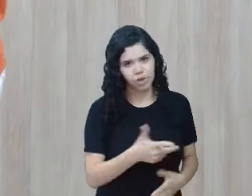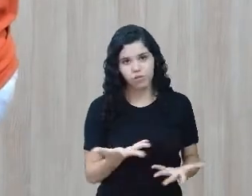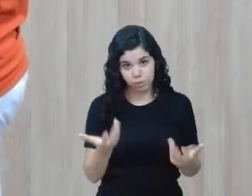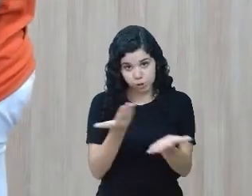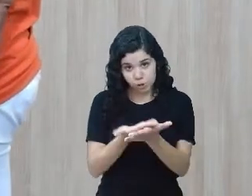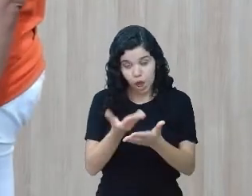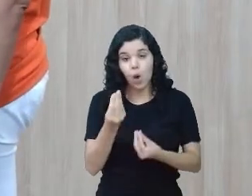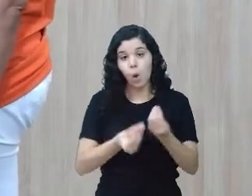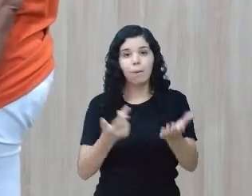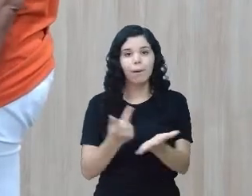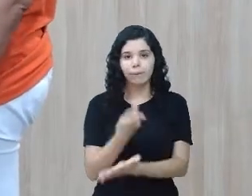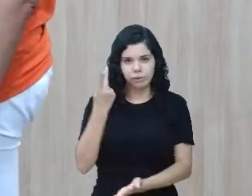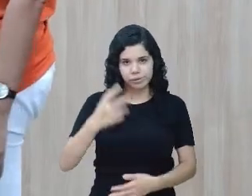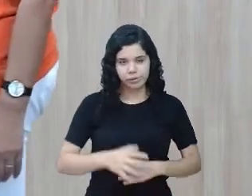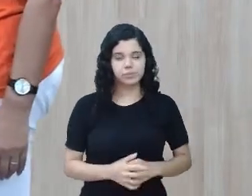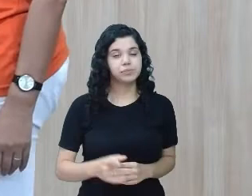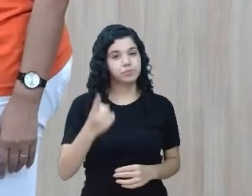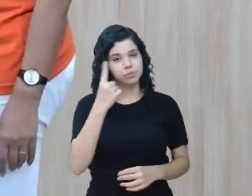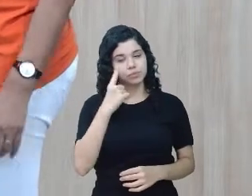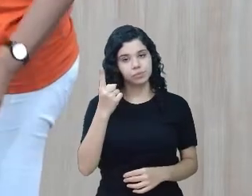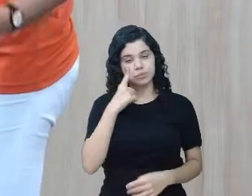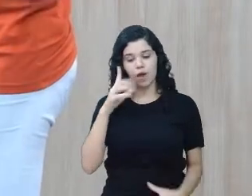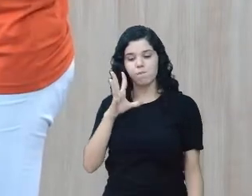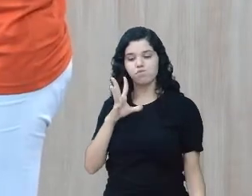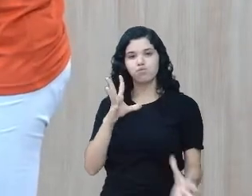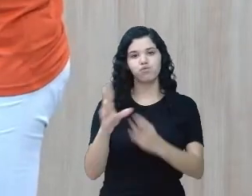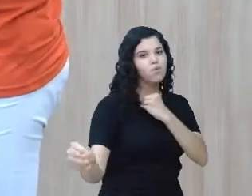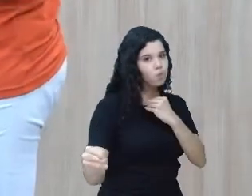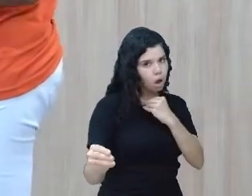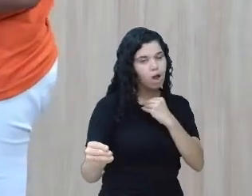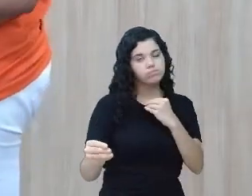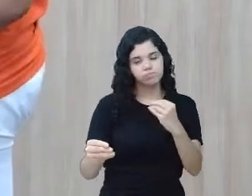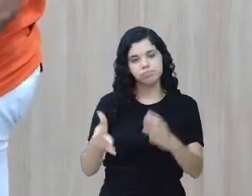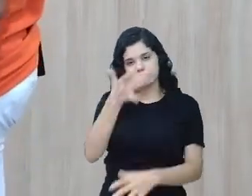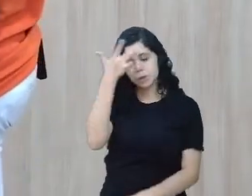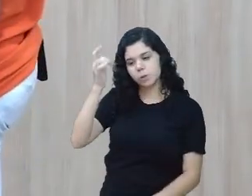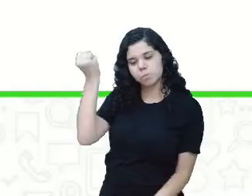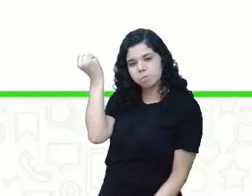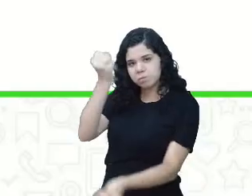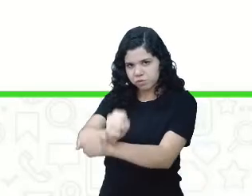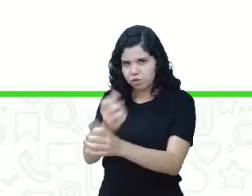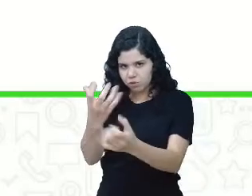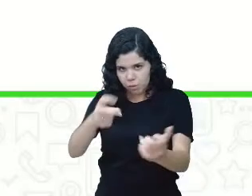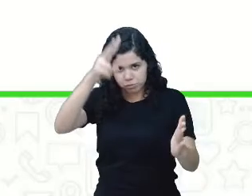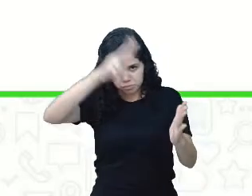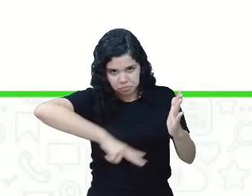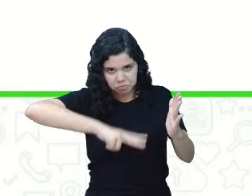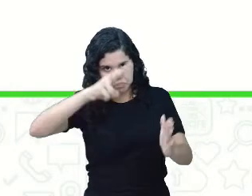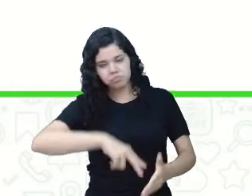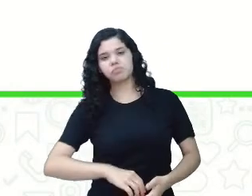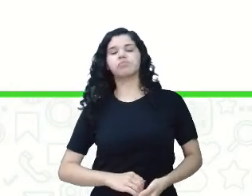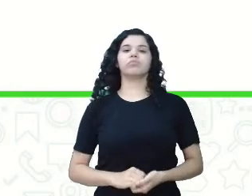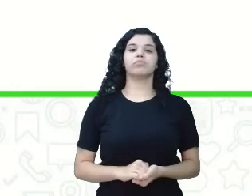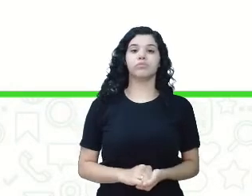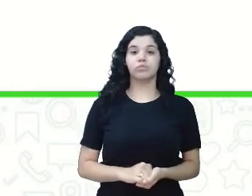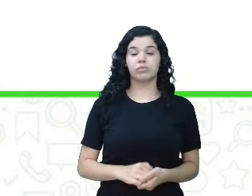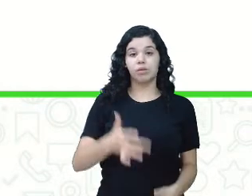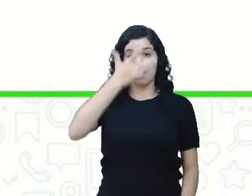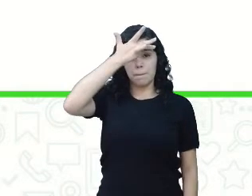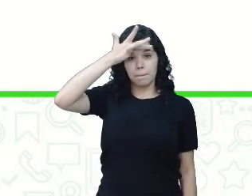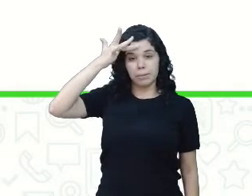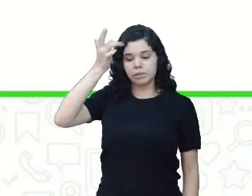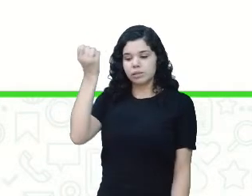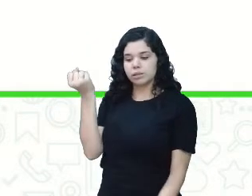só. A fuga de pessoas escravizadas. Acompanhe a leitura comigo. Para uma pessoa